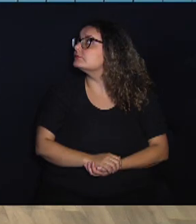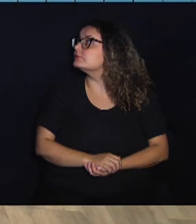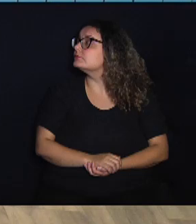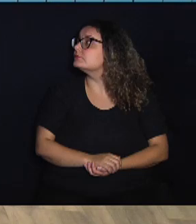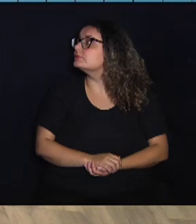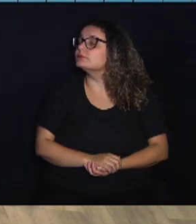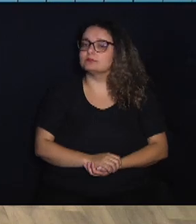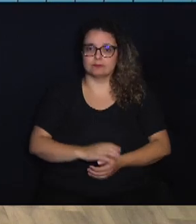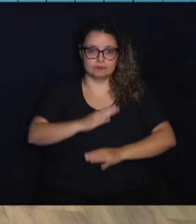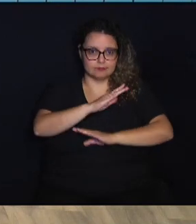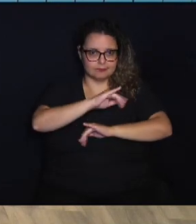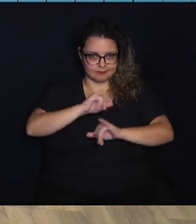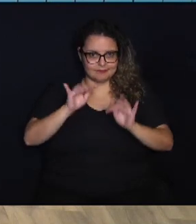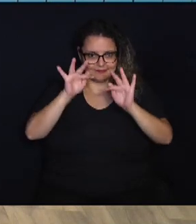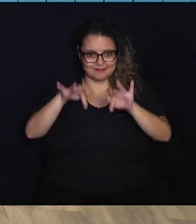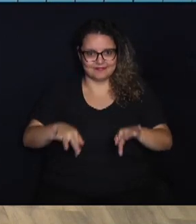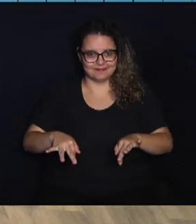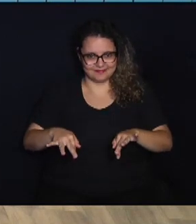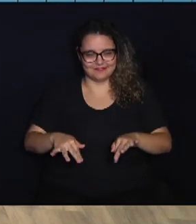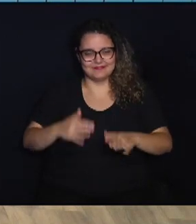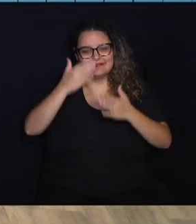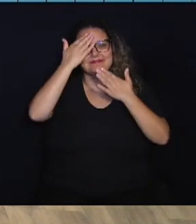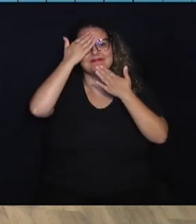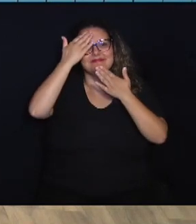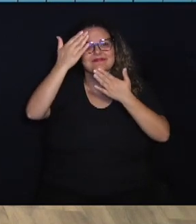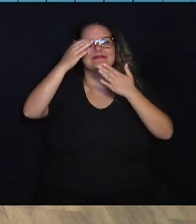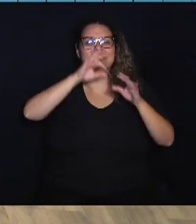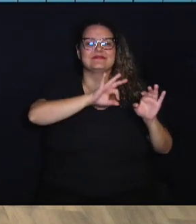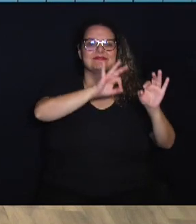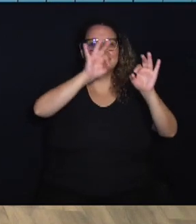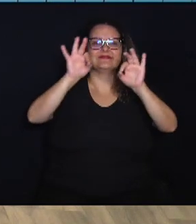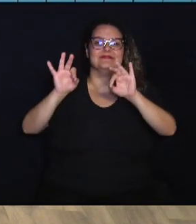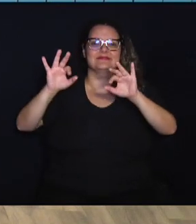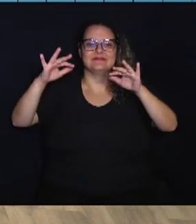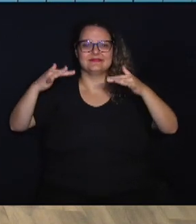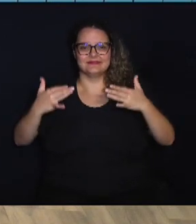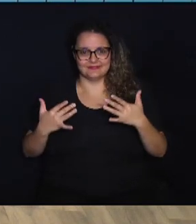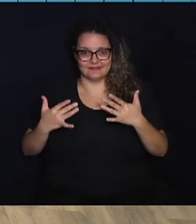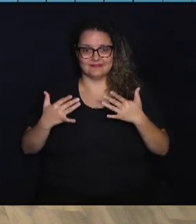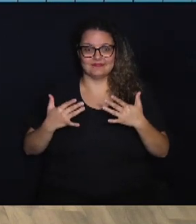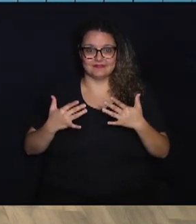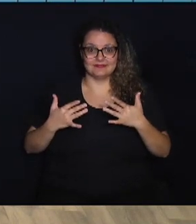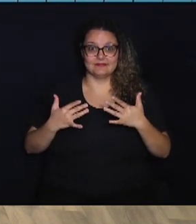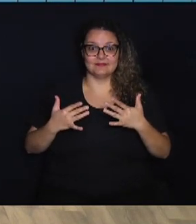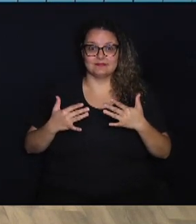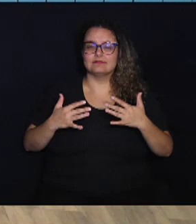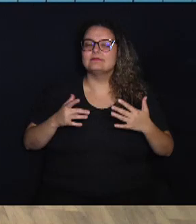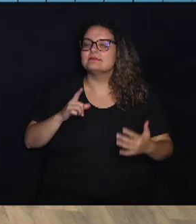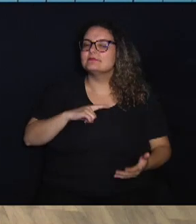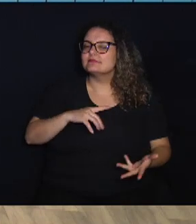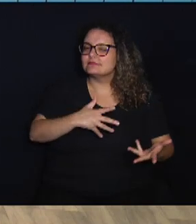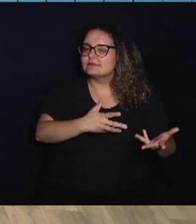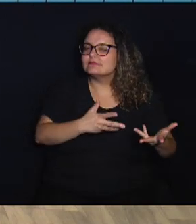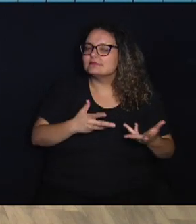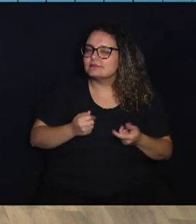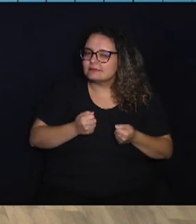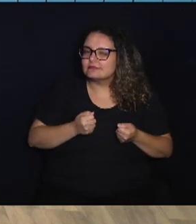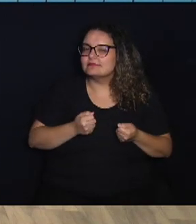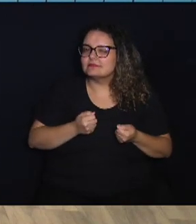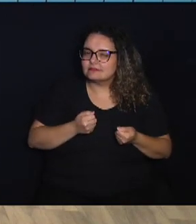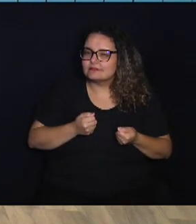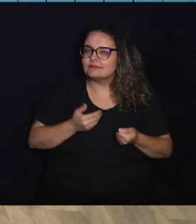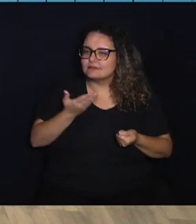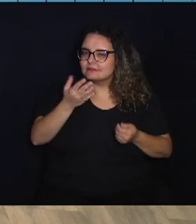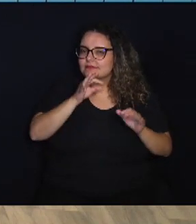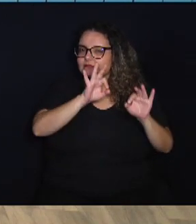O Jornal Câmara Notícia fica por aqui. Muito obrigado pela sua companhia, pela sua audiência. E eu tenho um convite a fazer a você que está nos